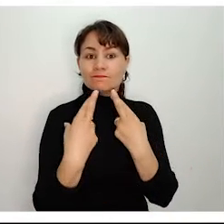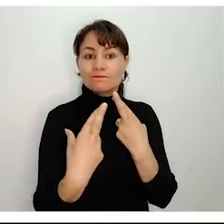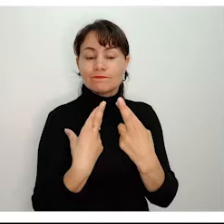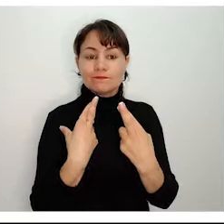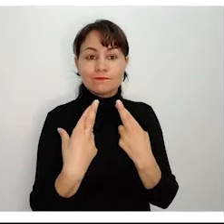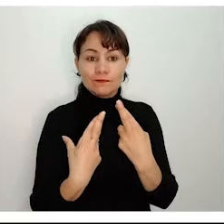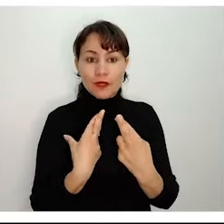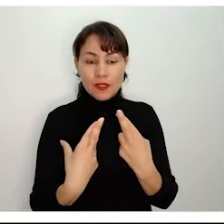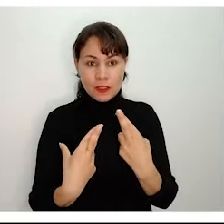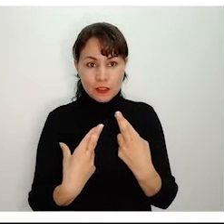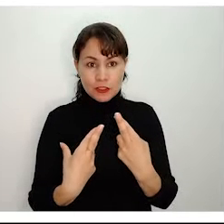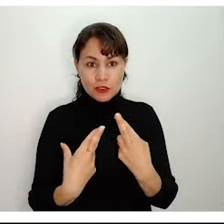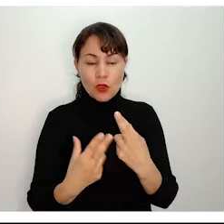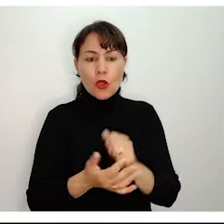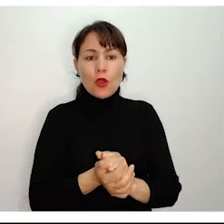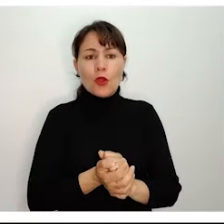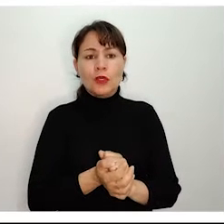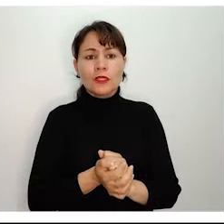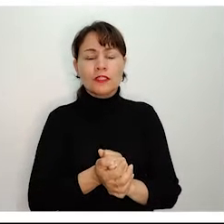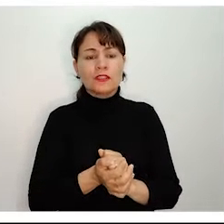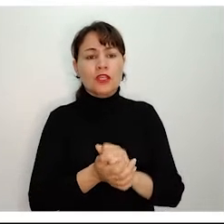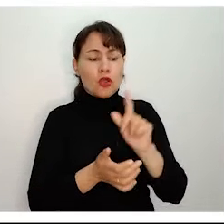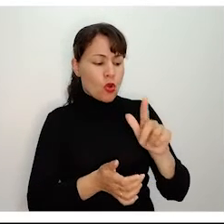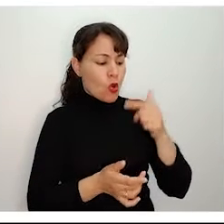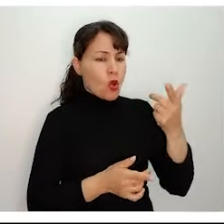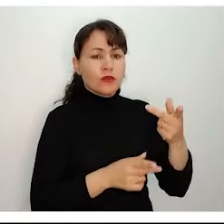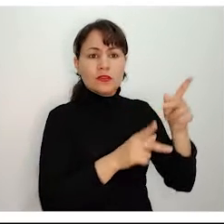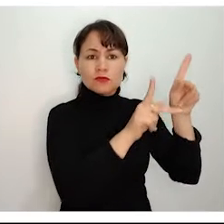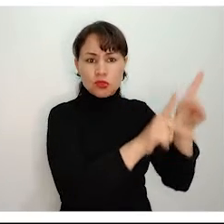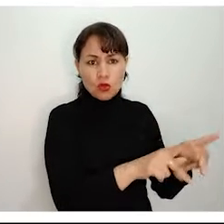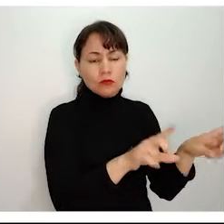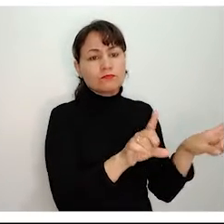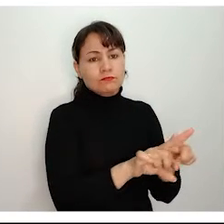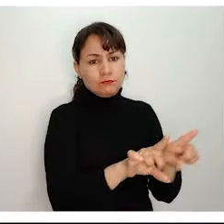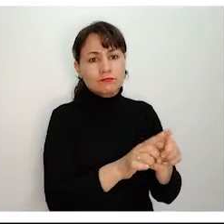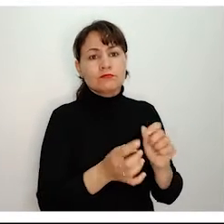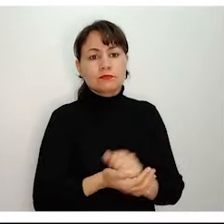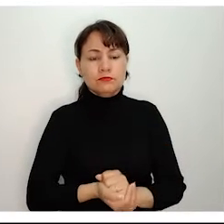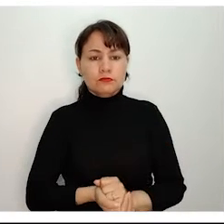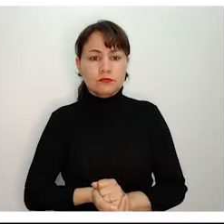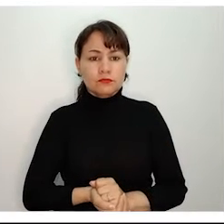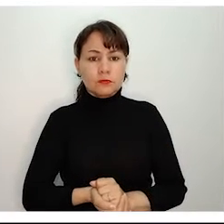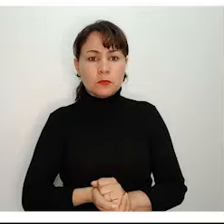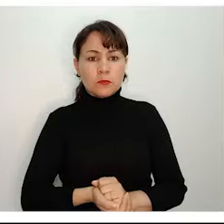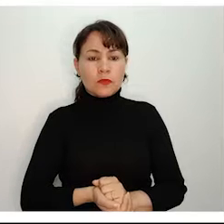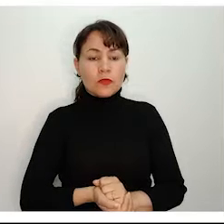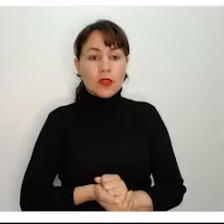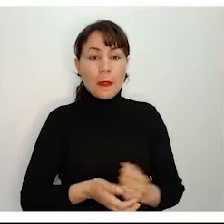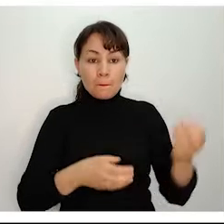emoções, nas relações dela com o mundo e com as outras pessoas também.